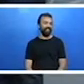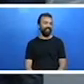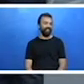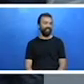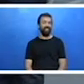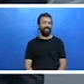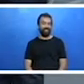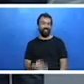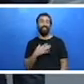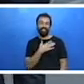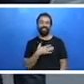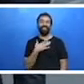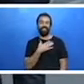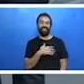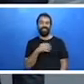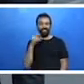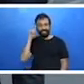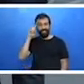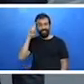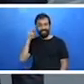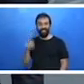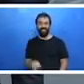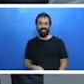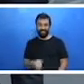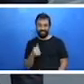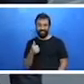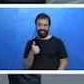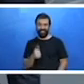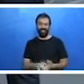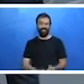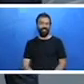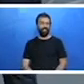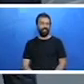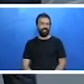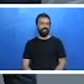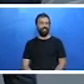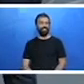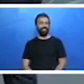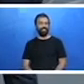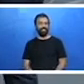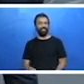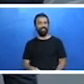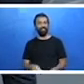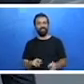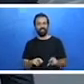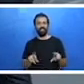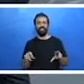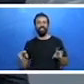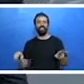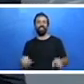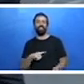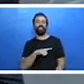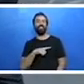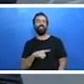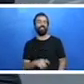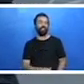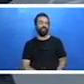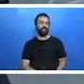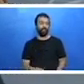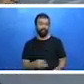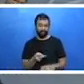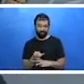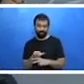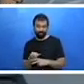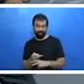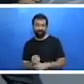E aí, gostaram da história? Se divertiram? Existem outras, se vocês tiverem curiosidade, dá uma procuradinha,